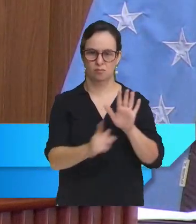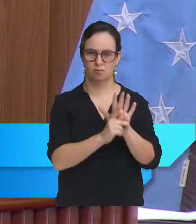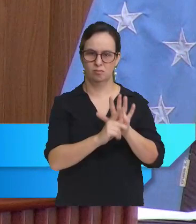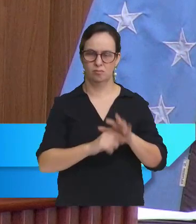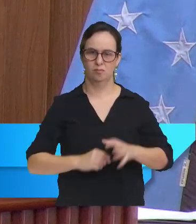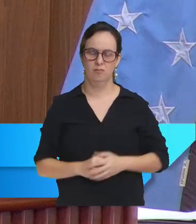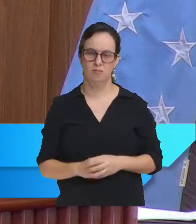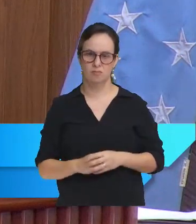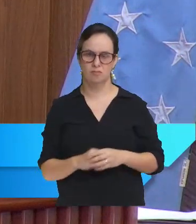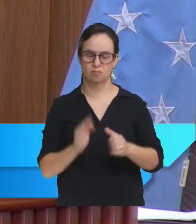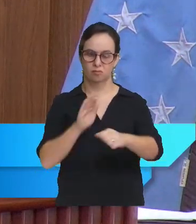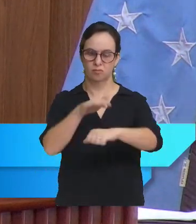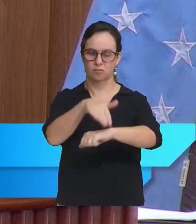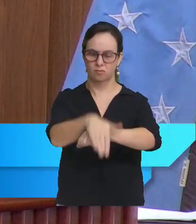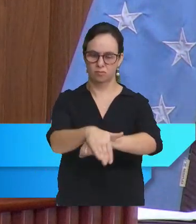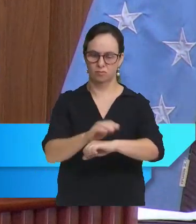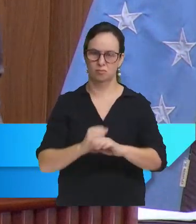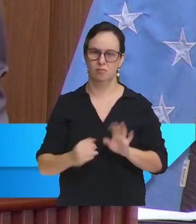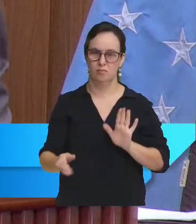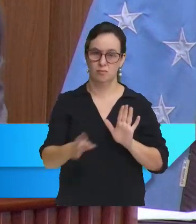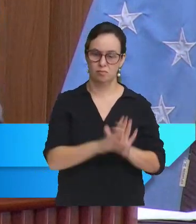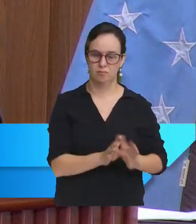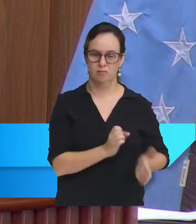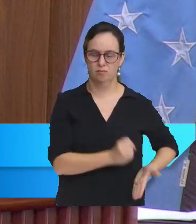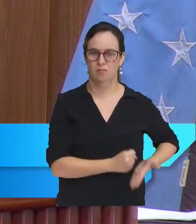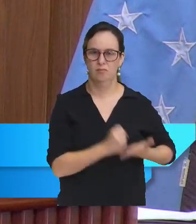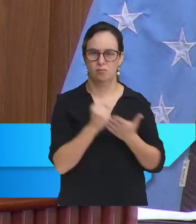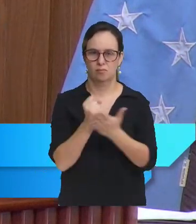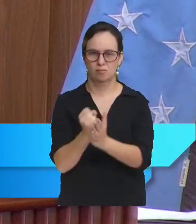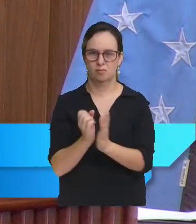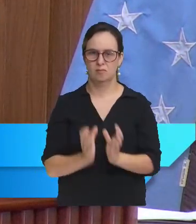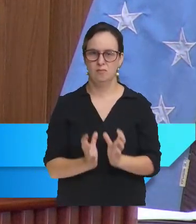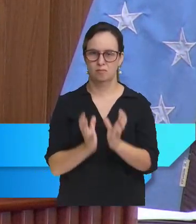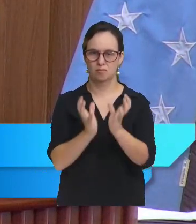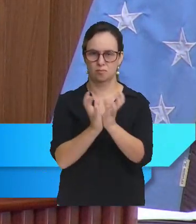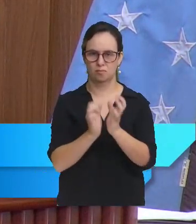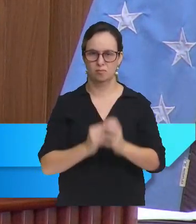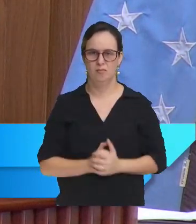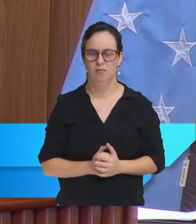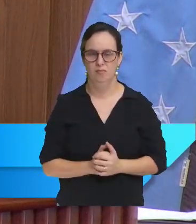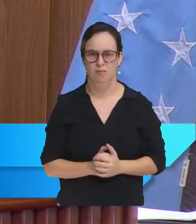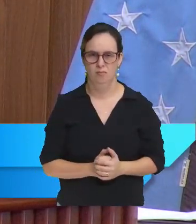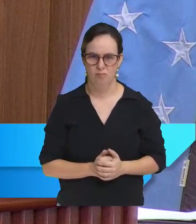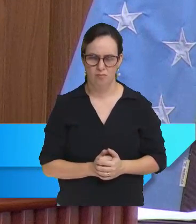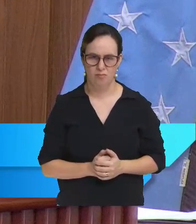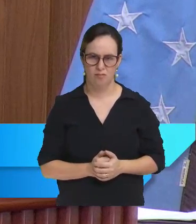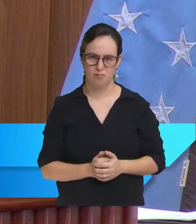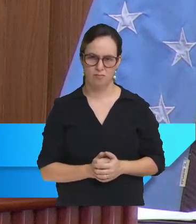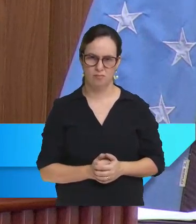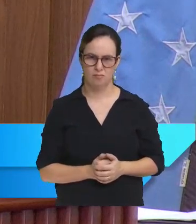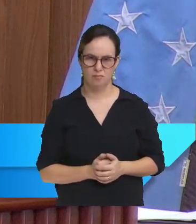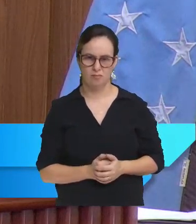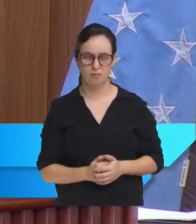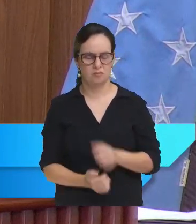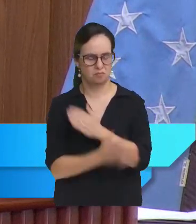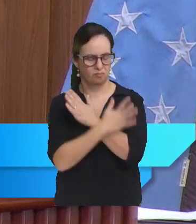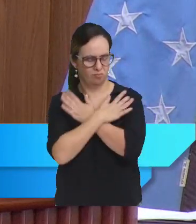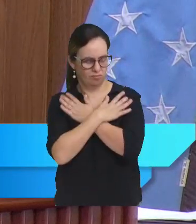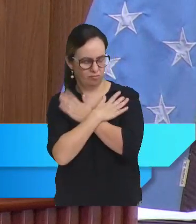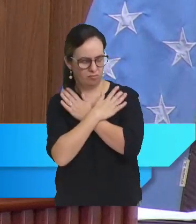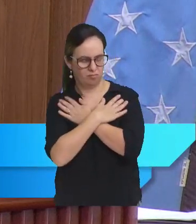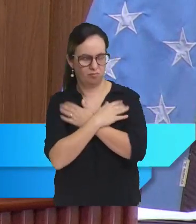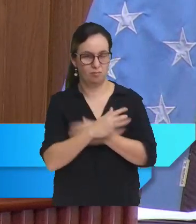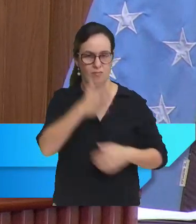auxiliar aí esta associação. Quero mandar um abraço aqui para a Simone, em nome da Simone, todas as integrantes, os integrantes,